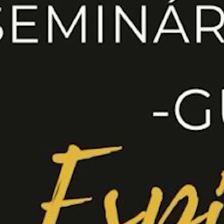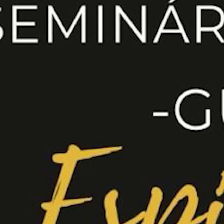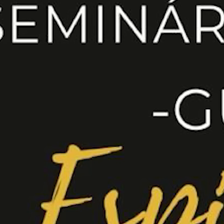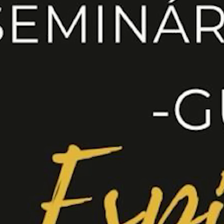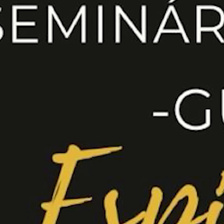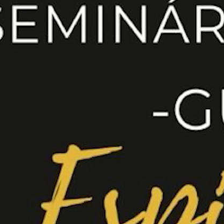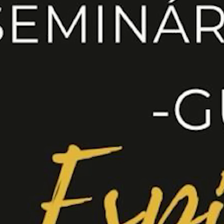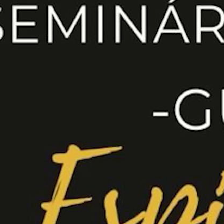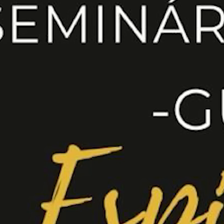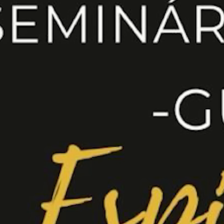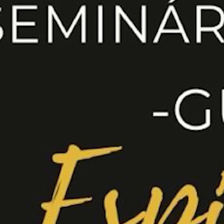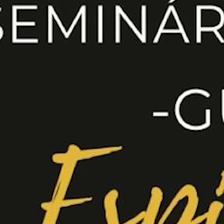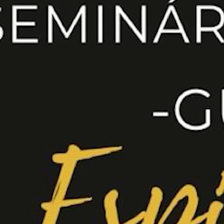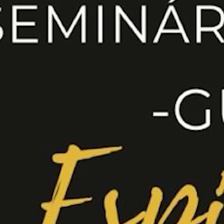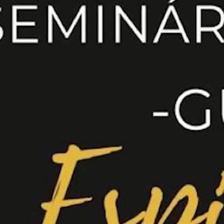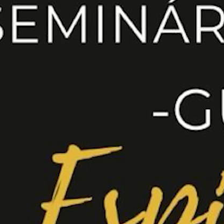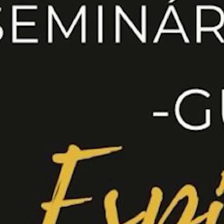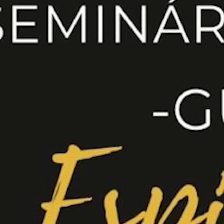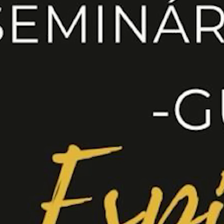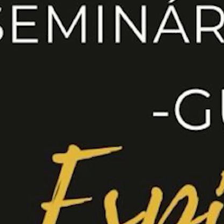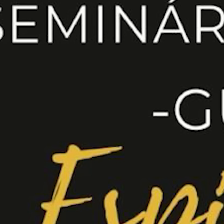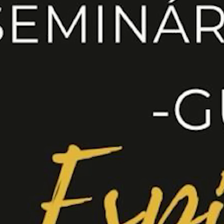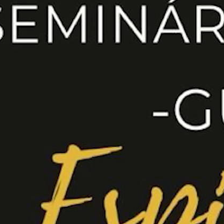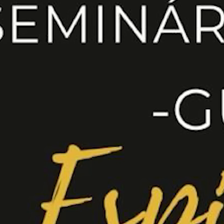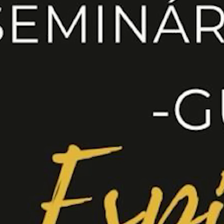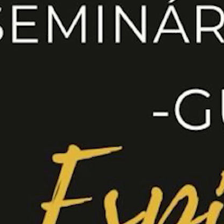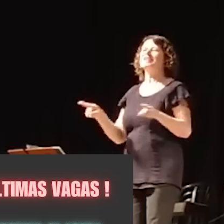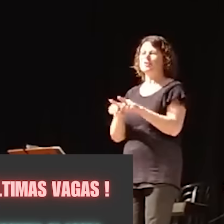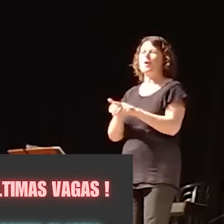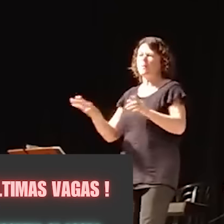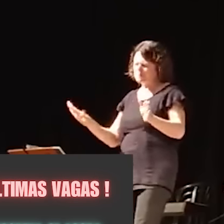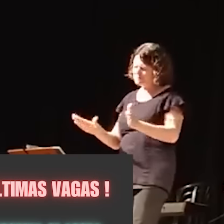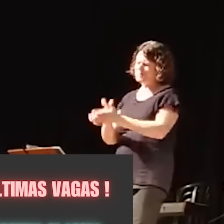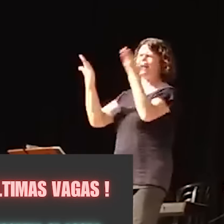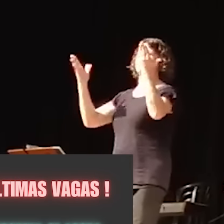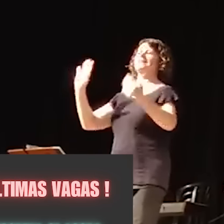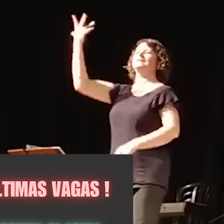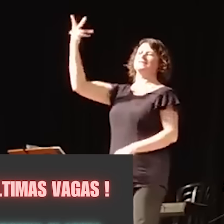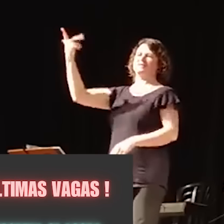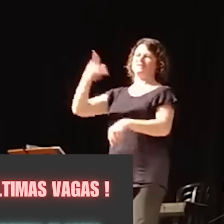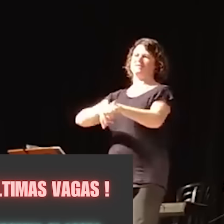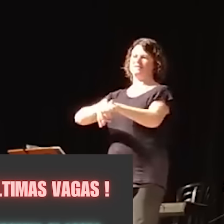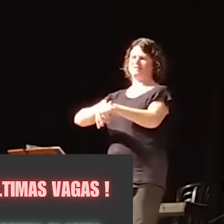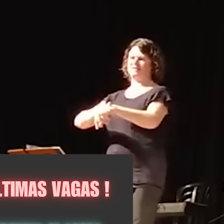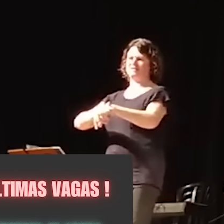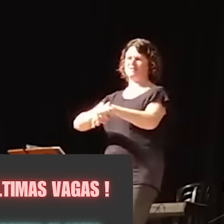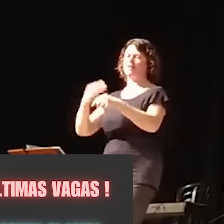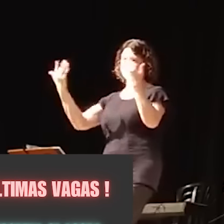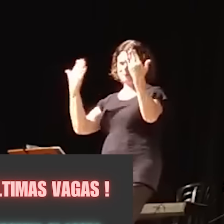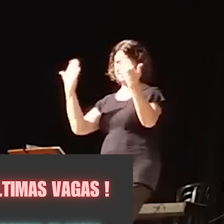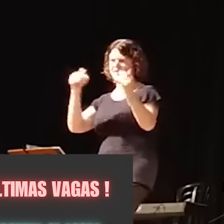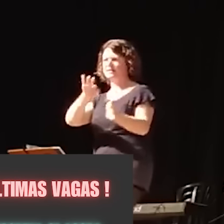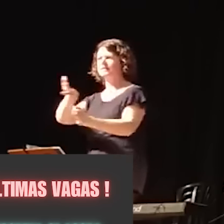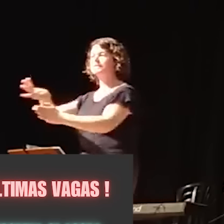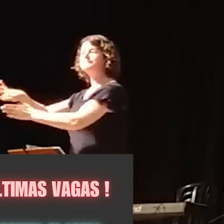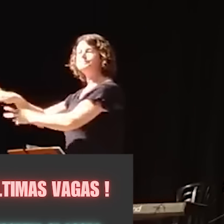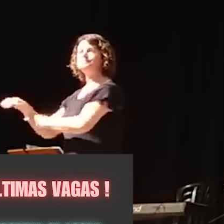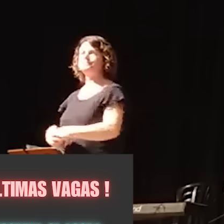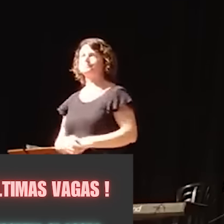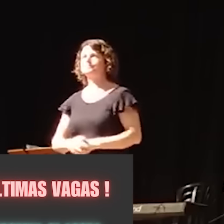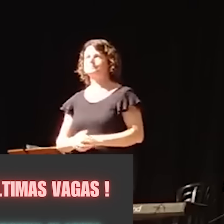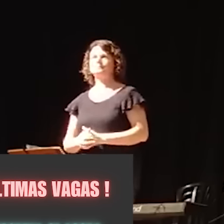traz repentin a cura restauração na sua vida na angústia busca a Deus eu acho que não tá